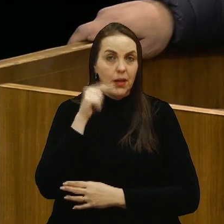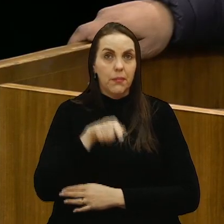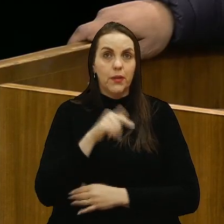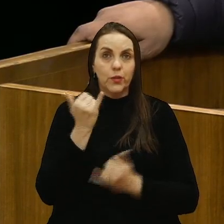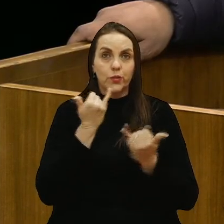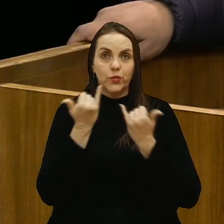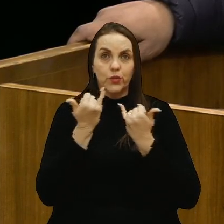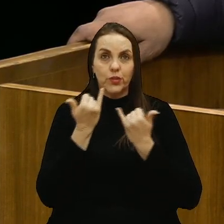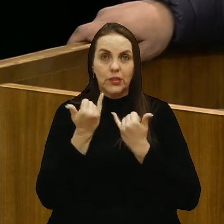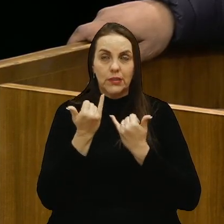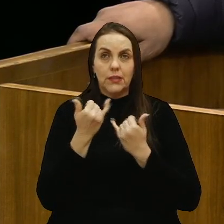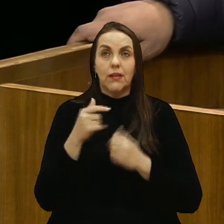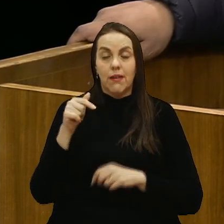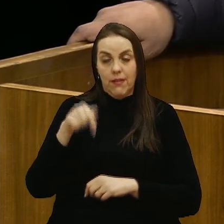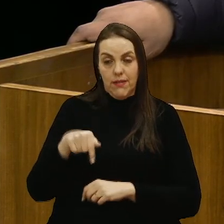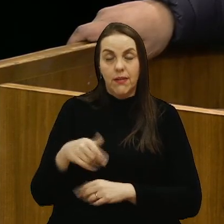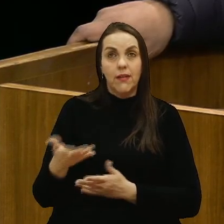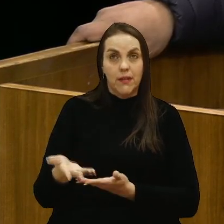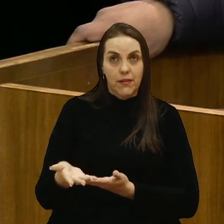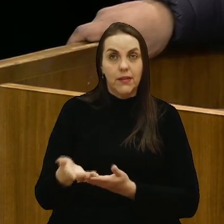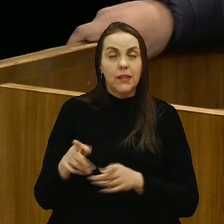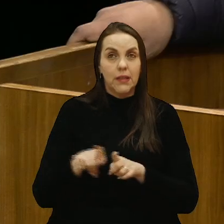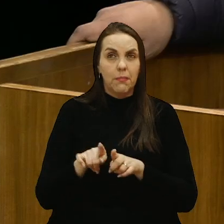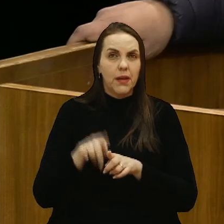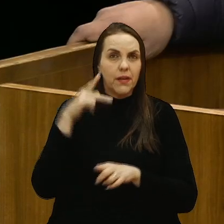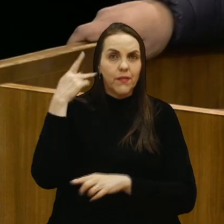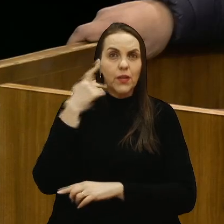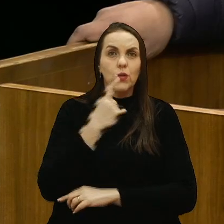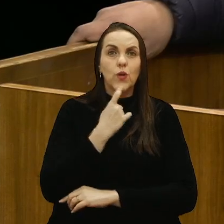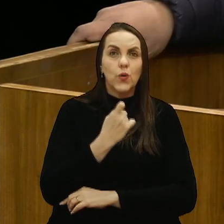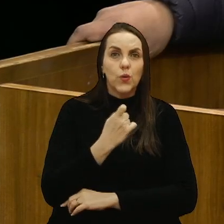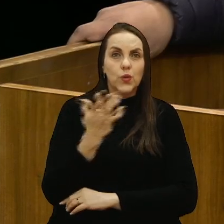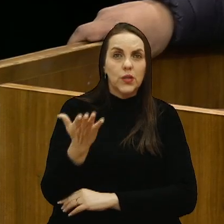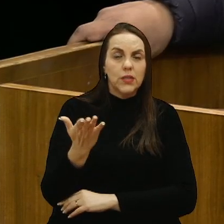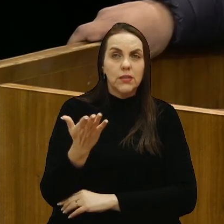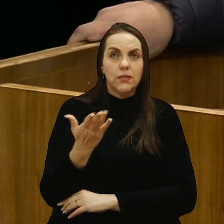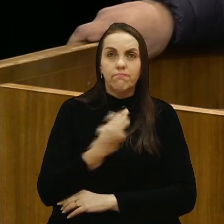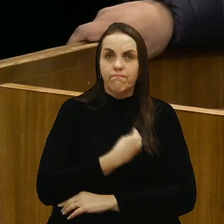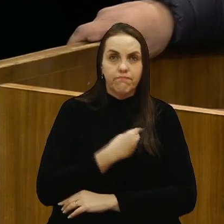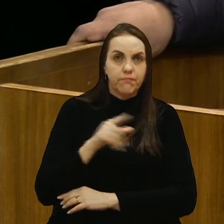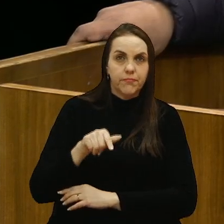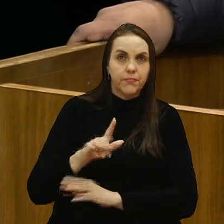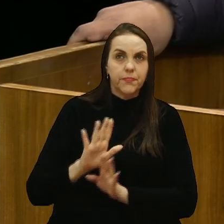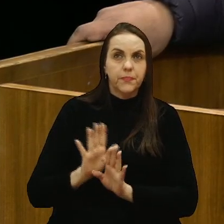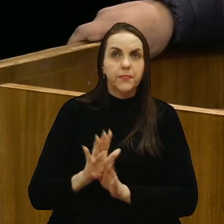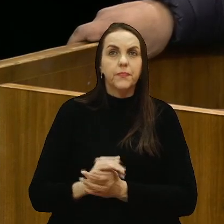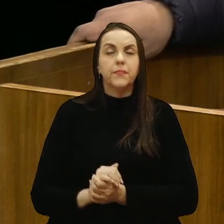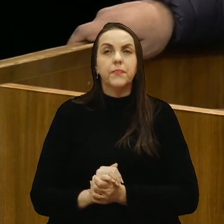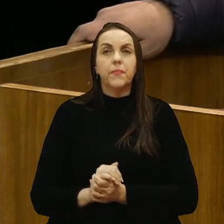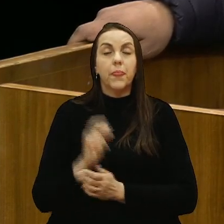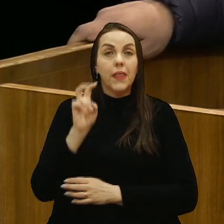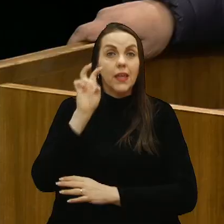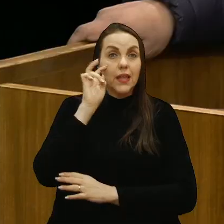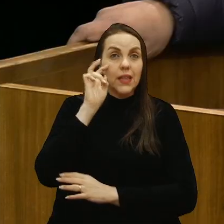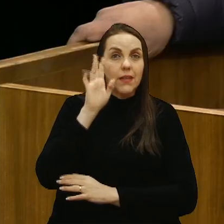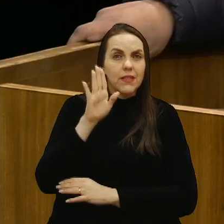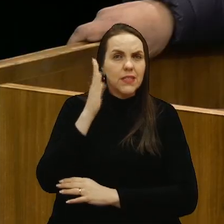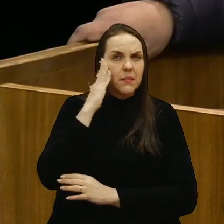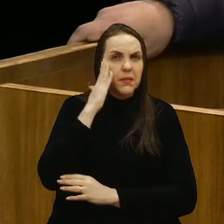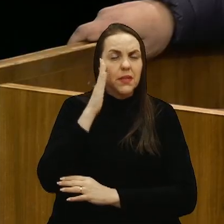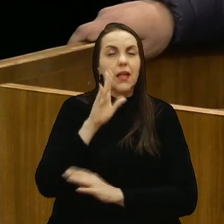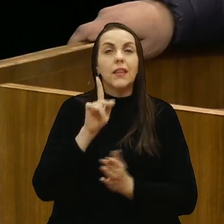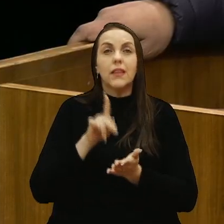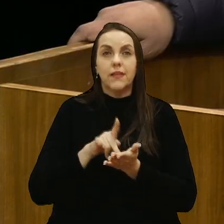notícia, e aqui, vereadora Rose Frigieri, que não está mais, ficamos sabendo também quinta-feira, na verdade,